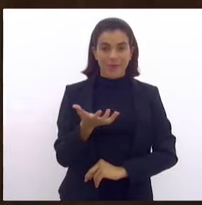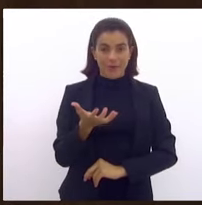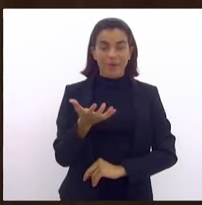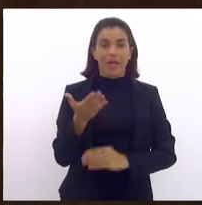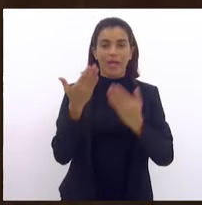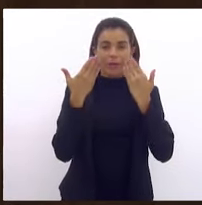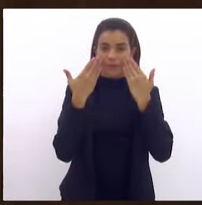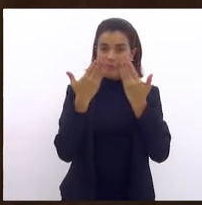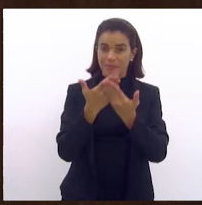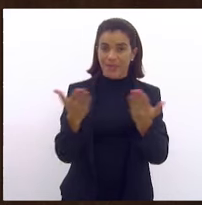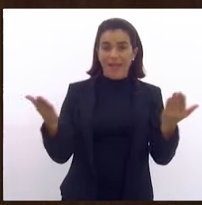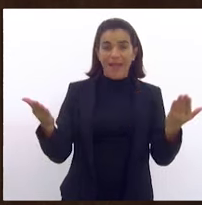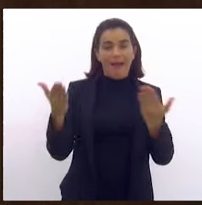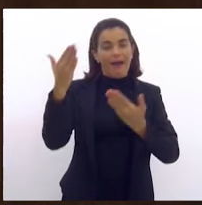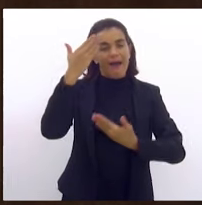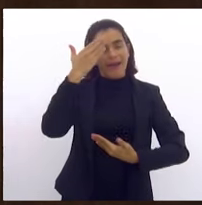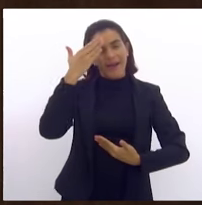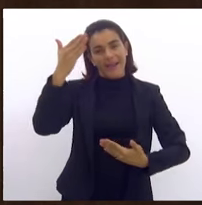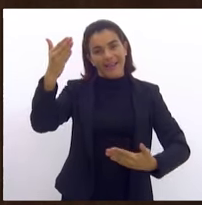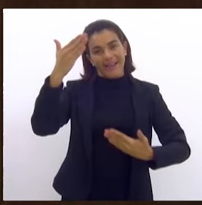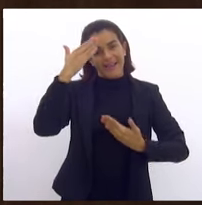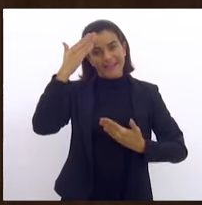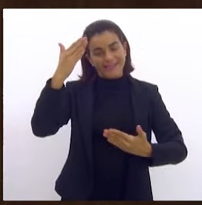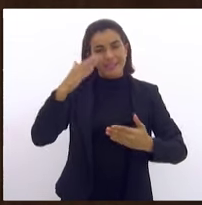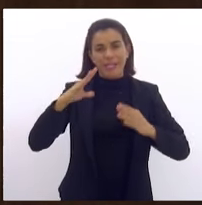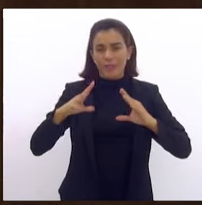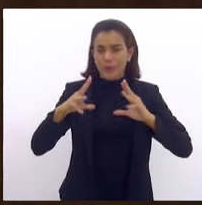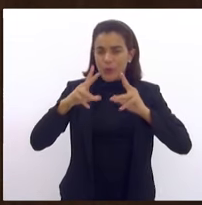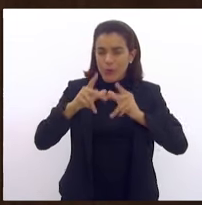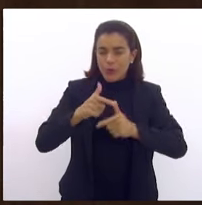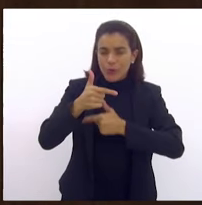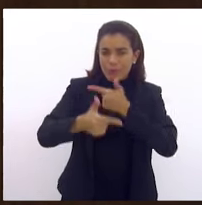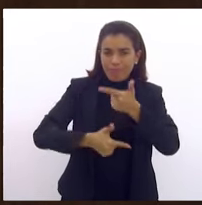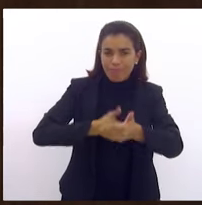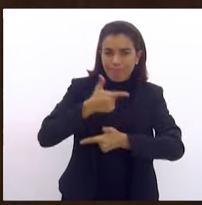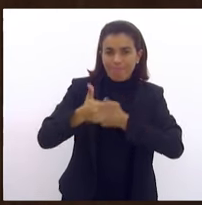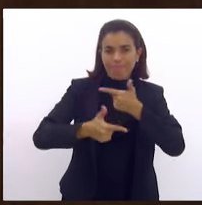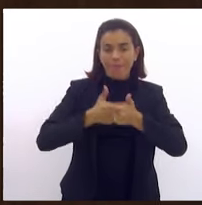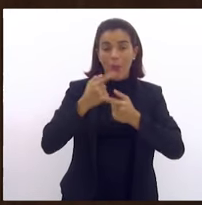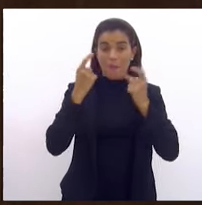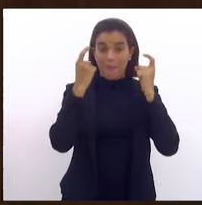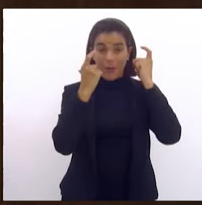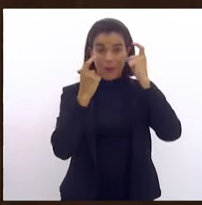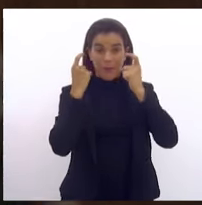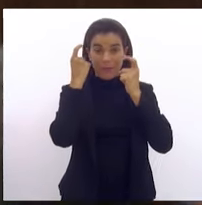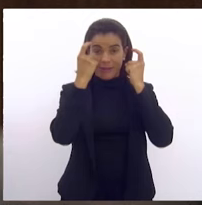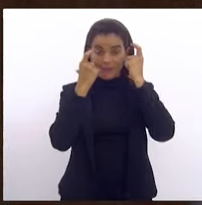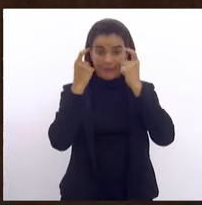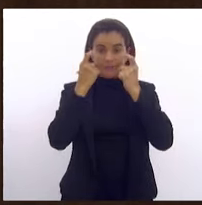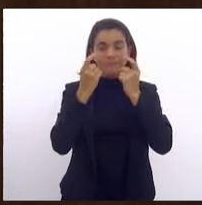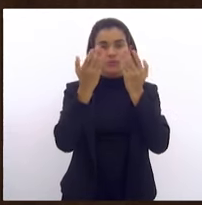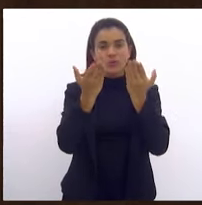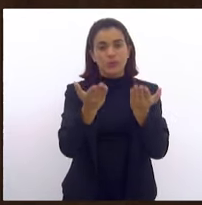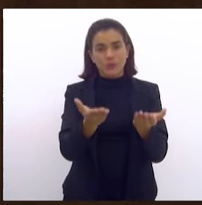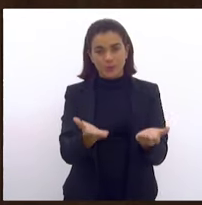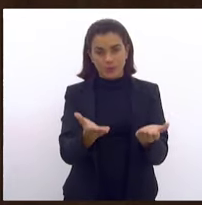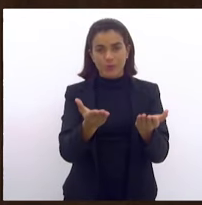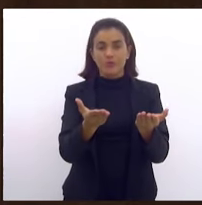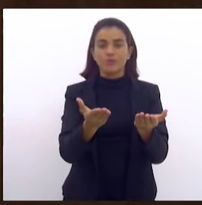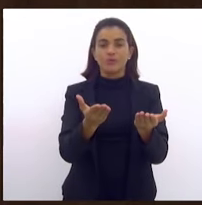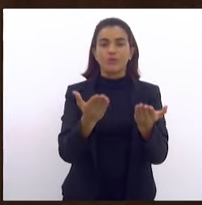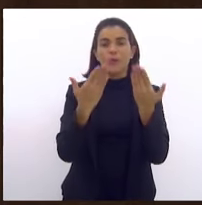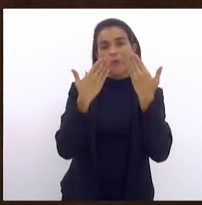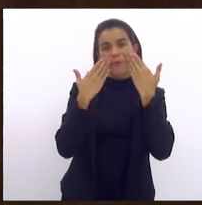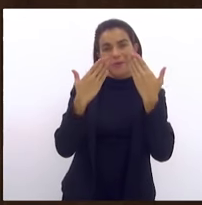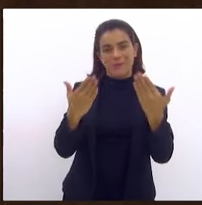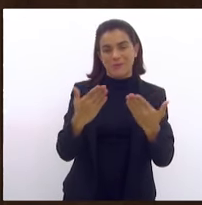aqui, agradecer todo o empenho e dedicação e preocupação que o senhor